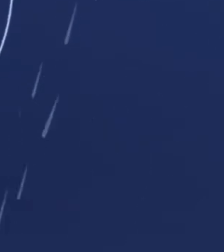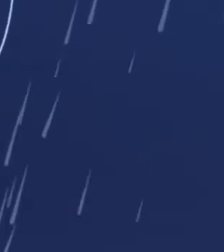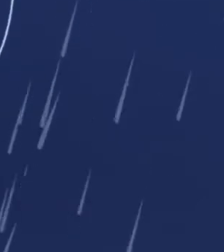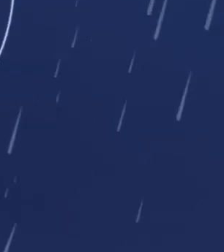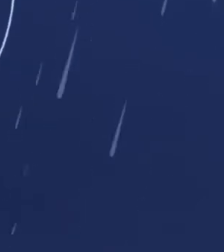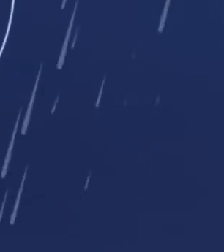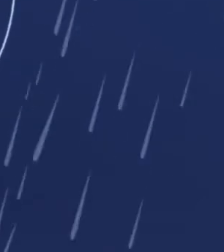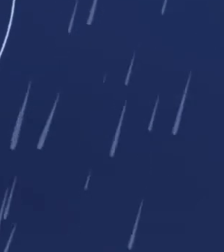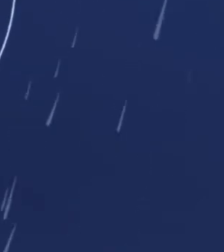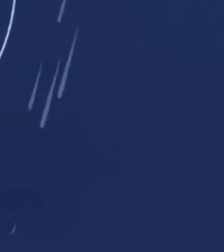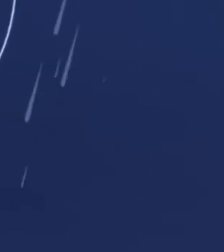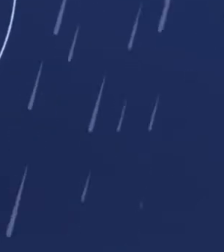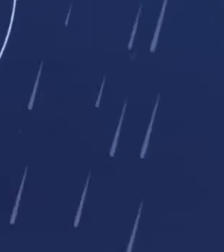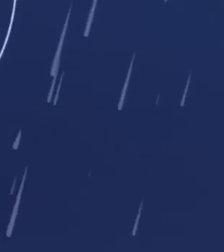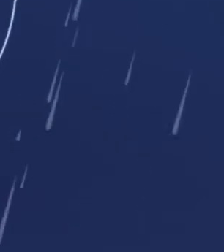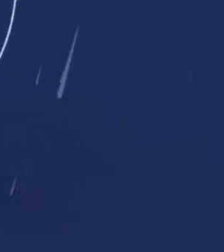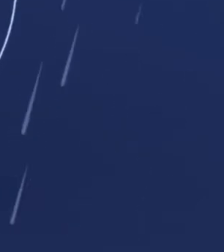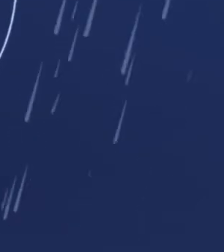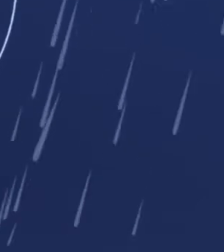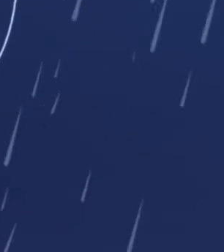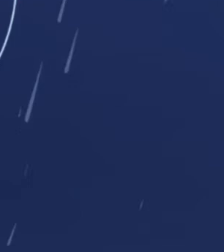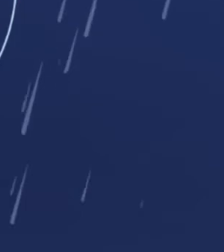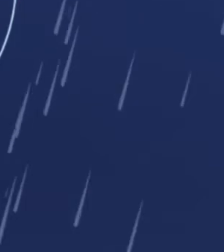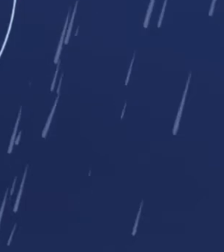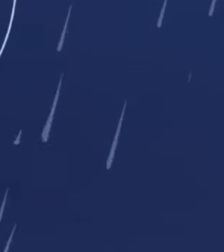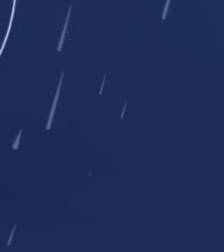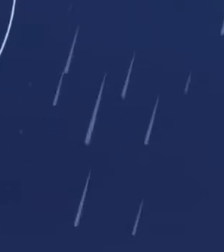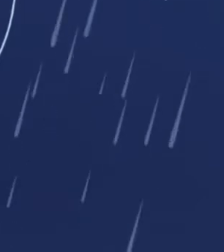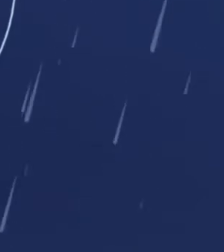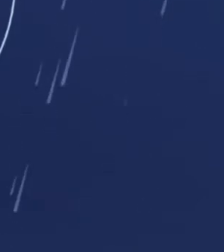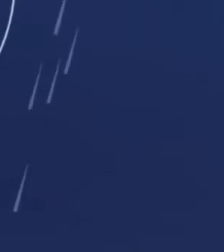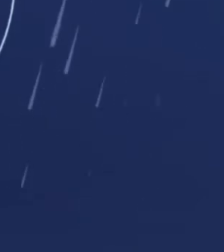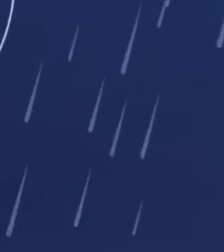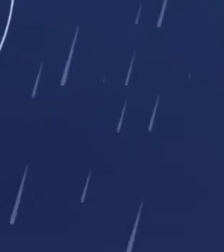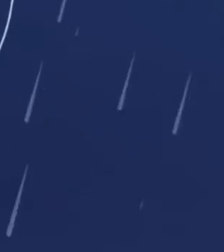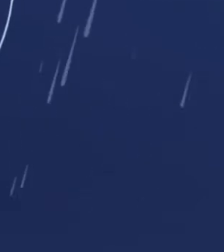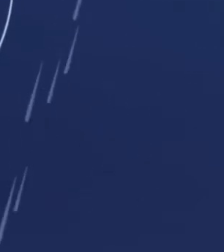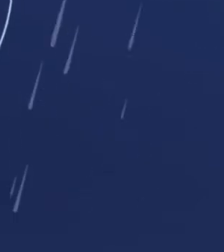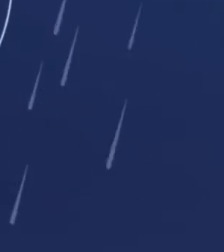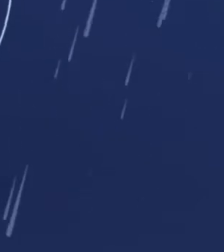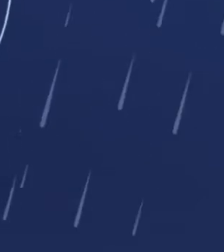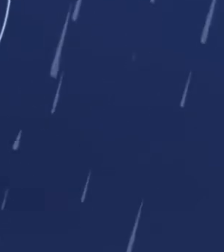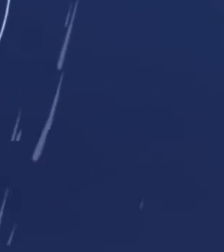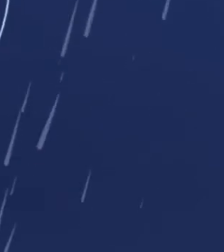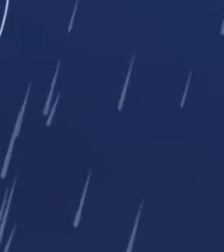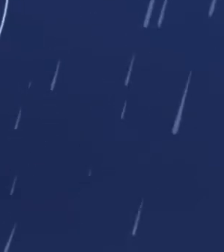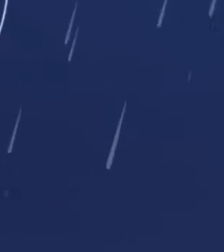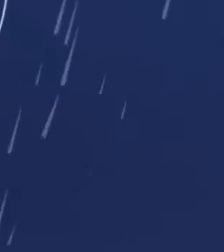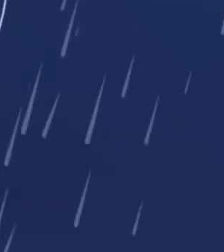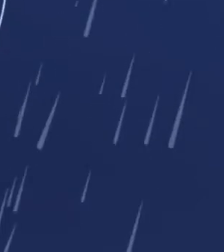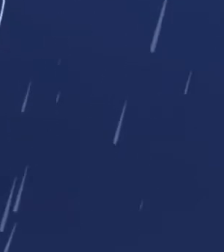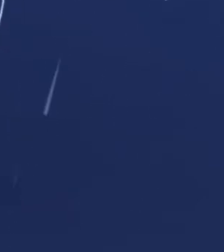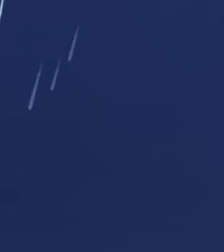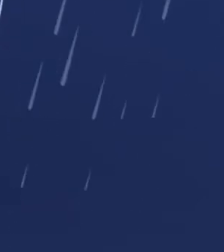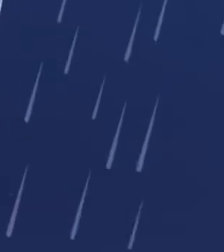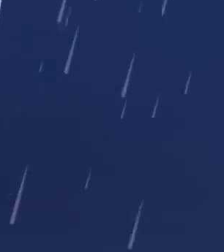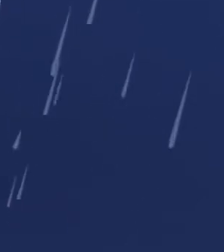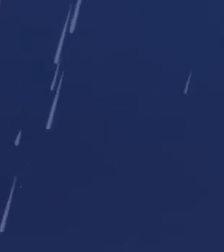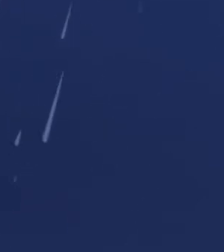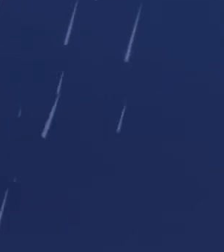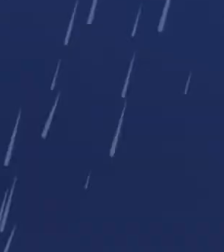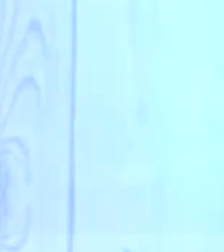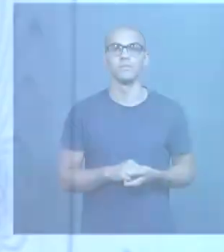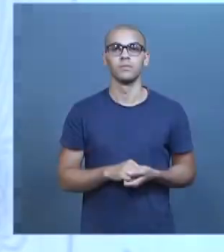em Coromandel. Na sexta tem 80% de possibilidade de chover. Máxima de 29 graus e mínima de 20.